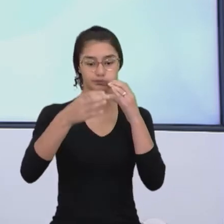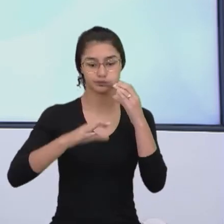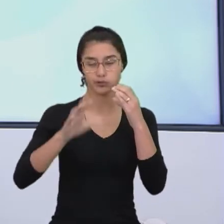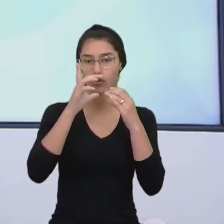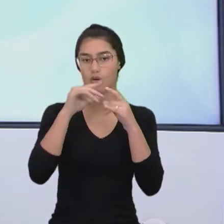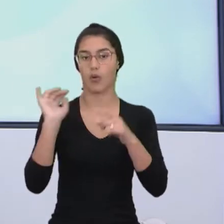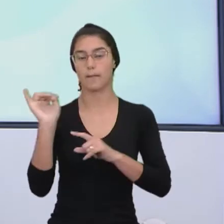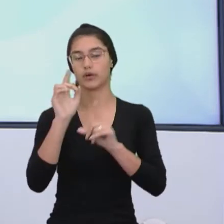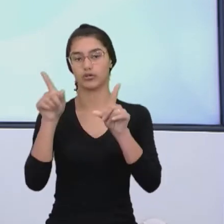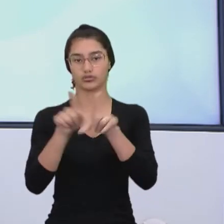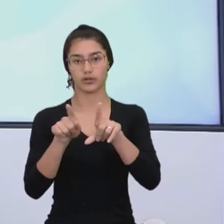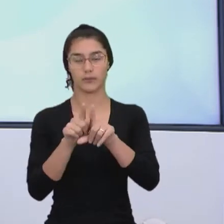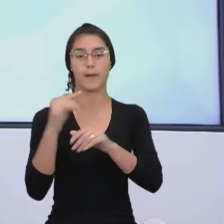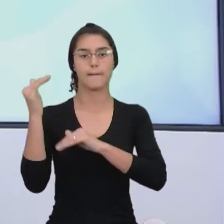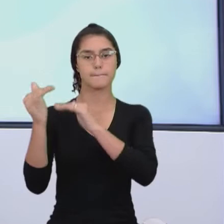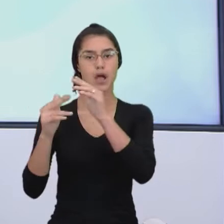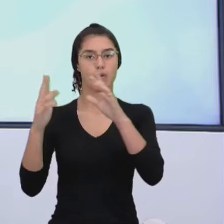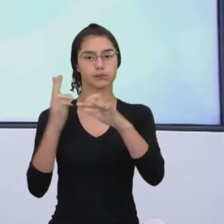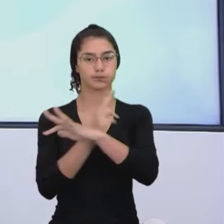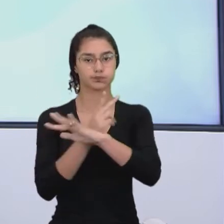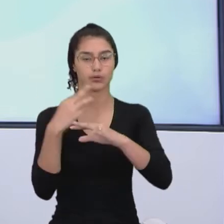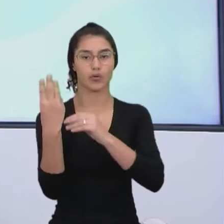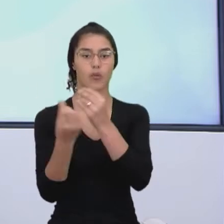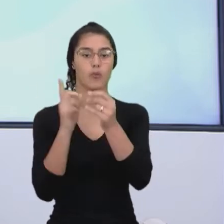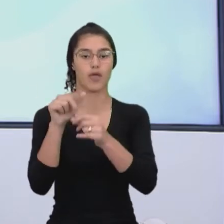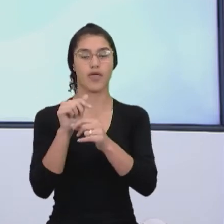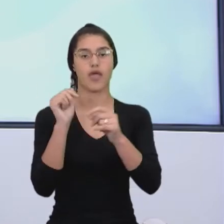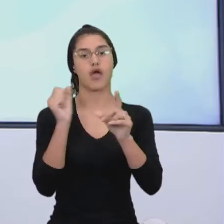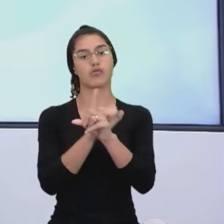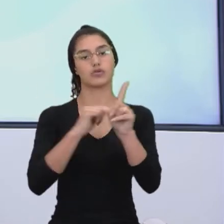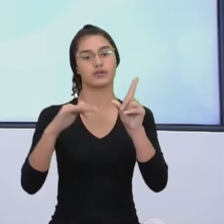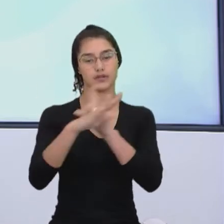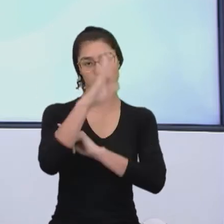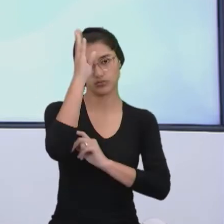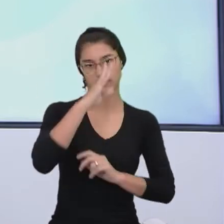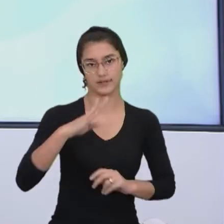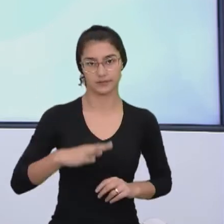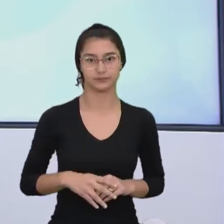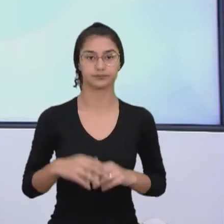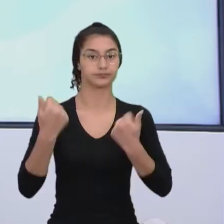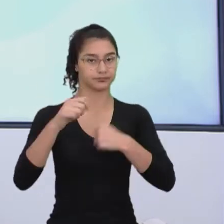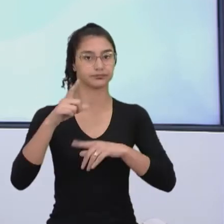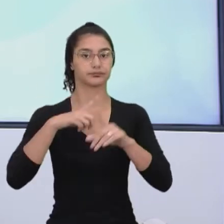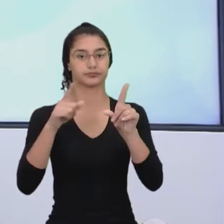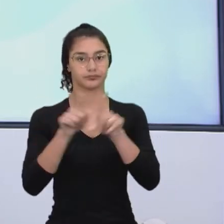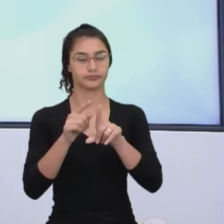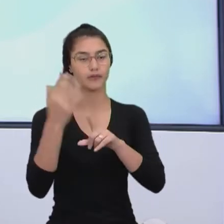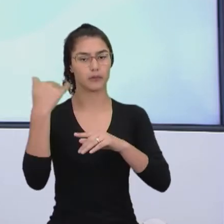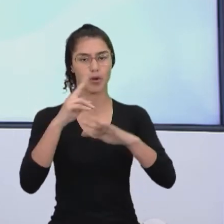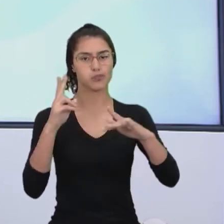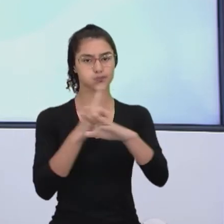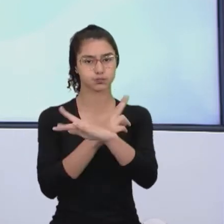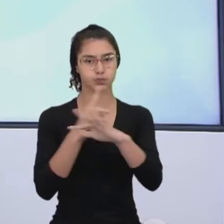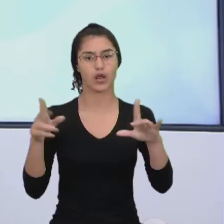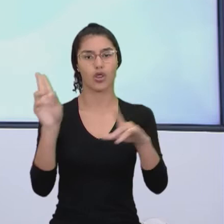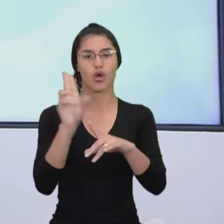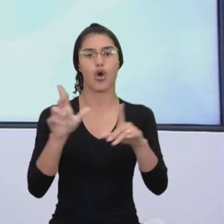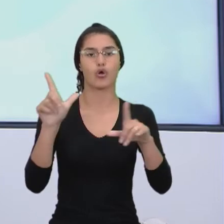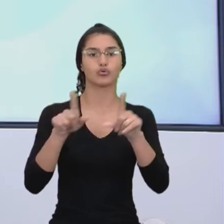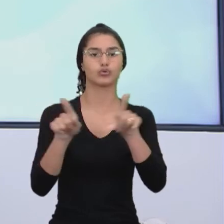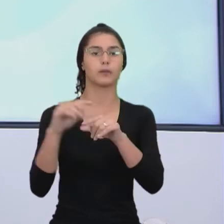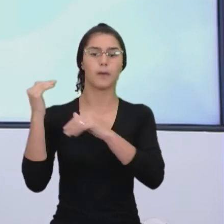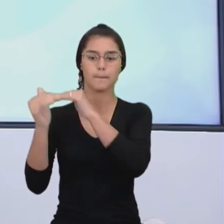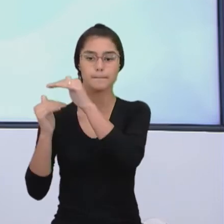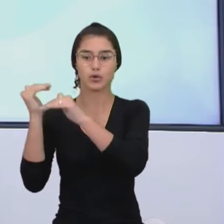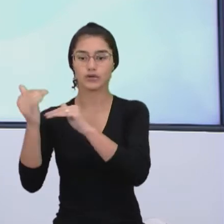numa sociedade cada vez urbana, como é a sociedade brasileira. Então ela está cada vez mais se urbanizando e, logicamente, esse processo